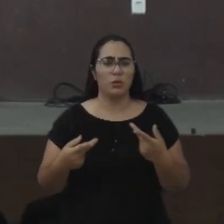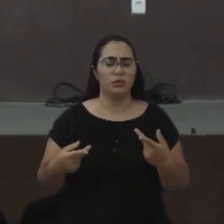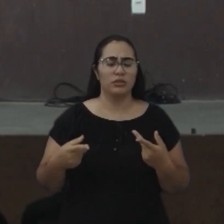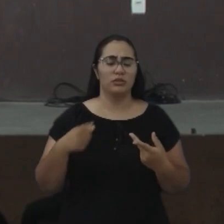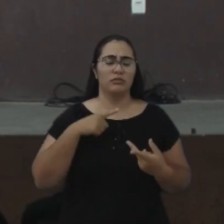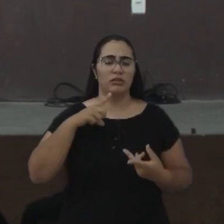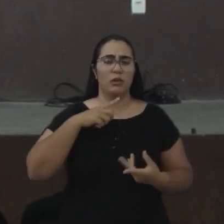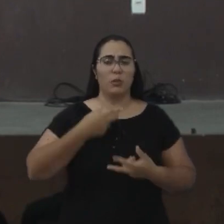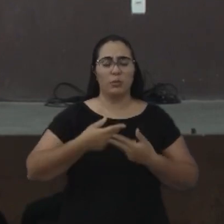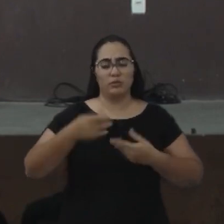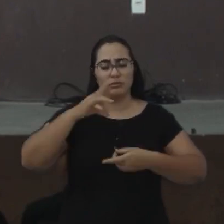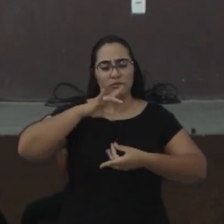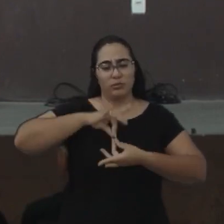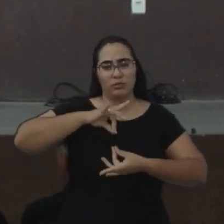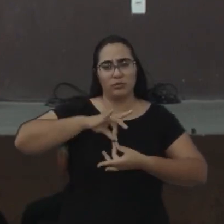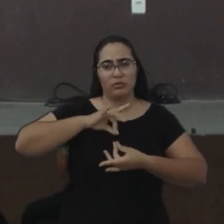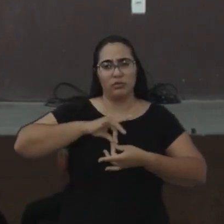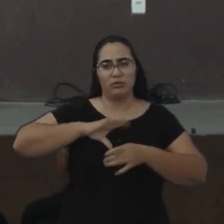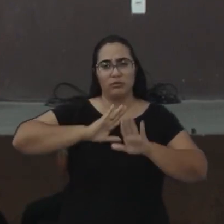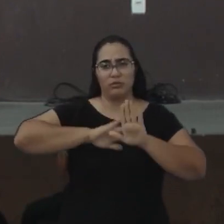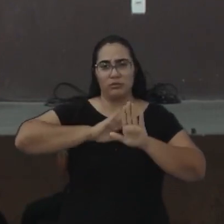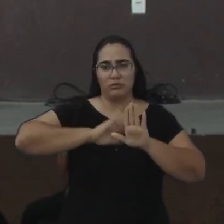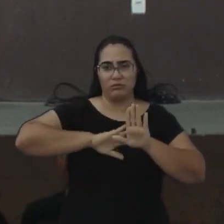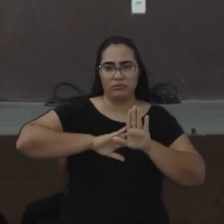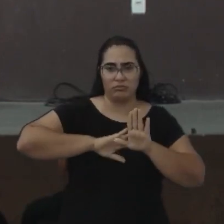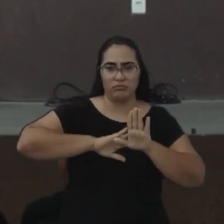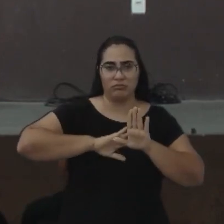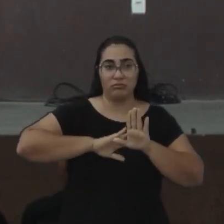espiritual. É assim que nós funcionamos.